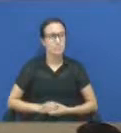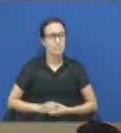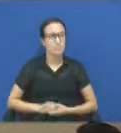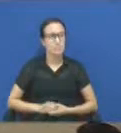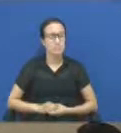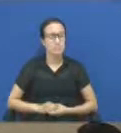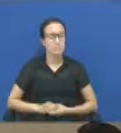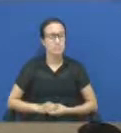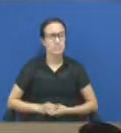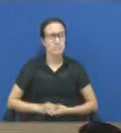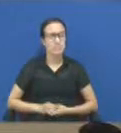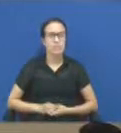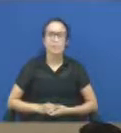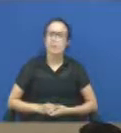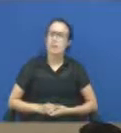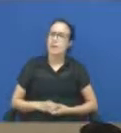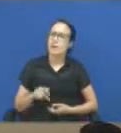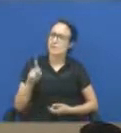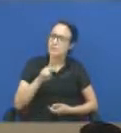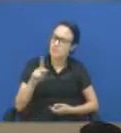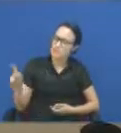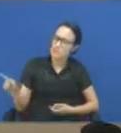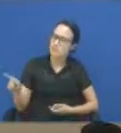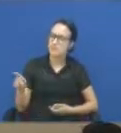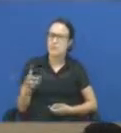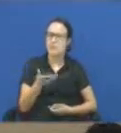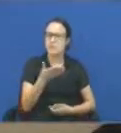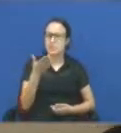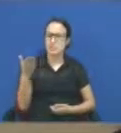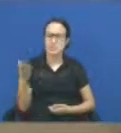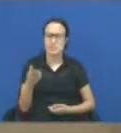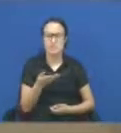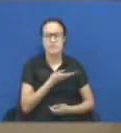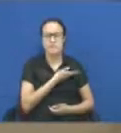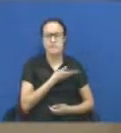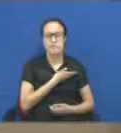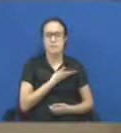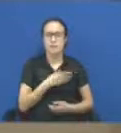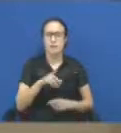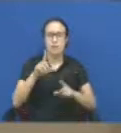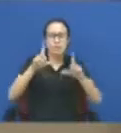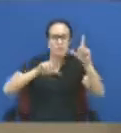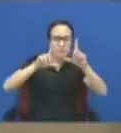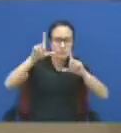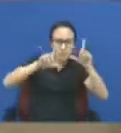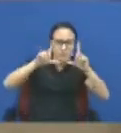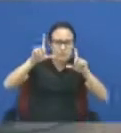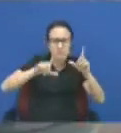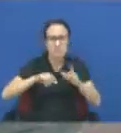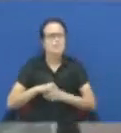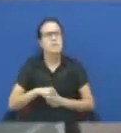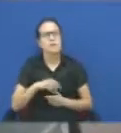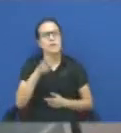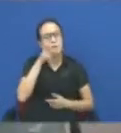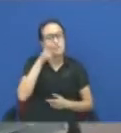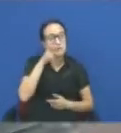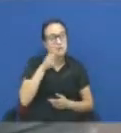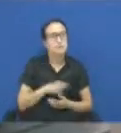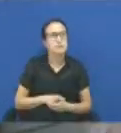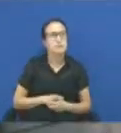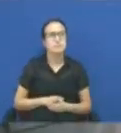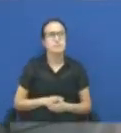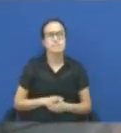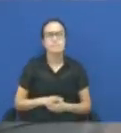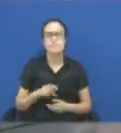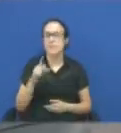Senhor presidente, nobres pares, público que nos acompanha pelos mais diversos meios de comunicação e plateia presente. Senhor presidente, foi